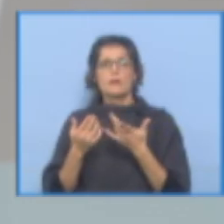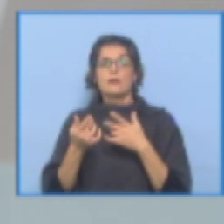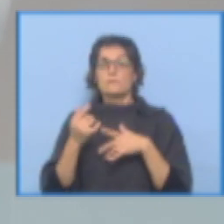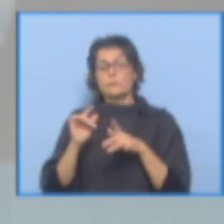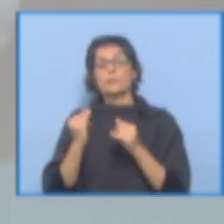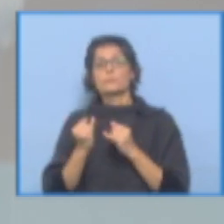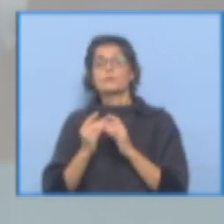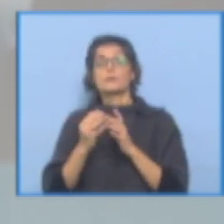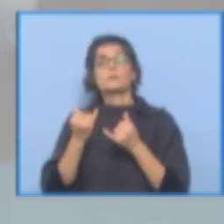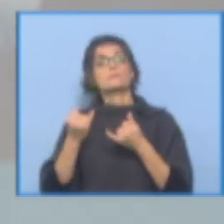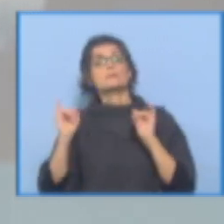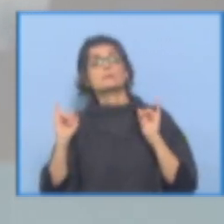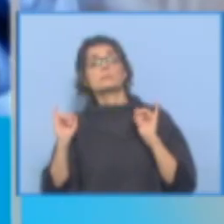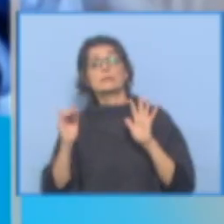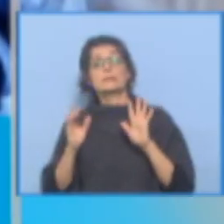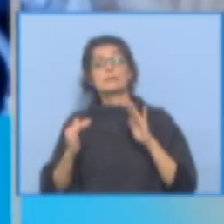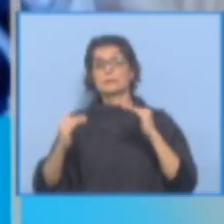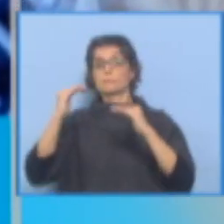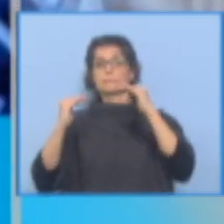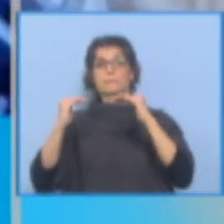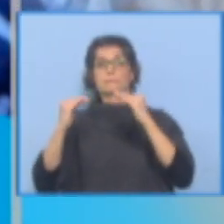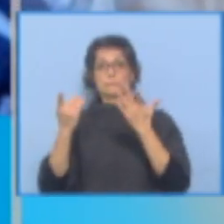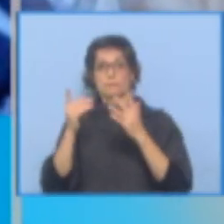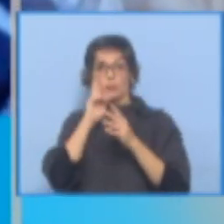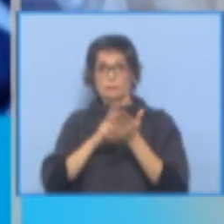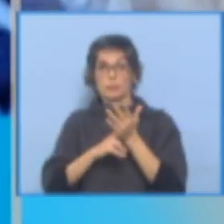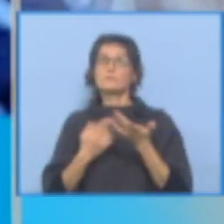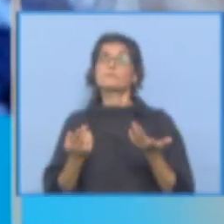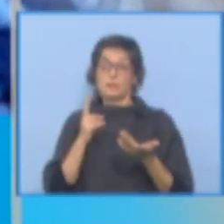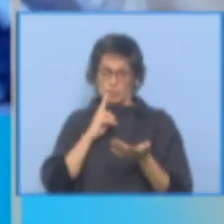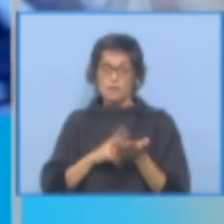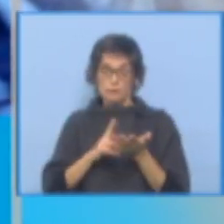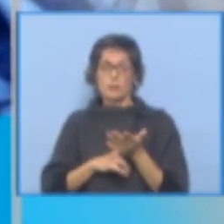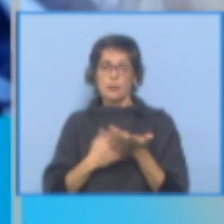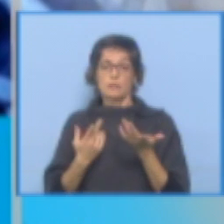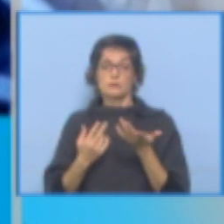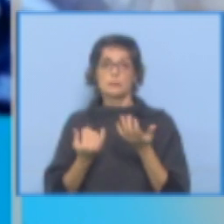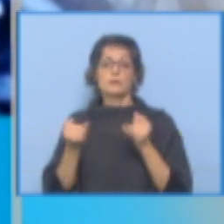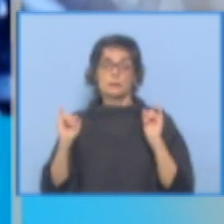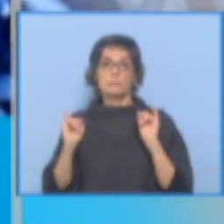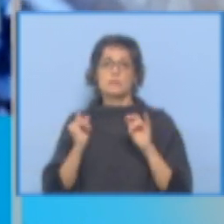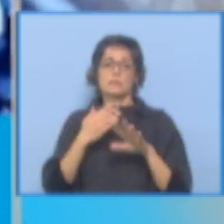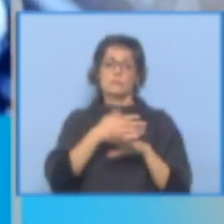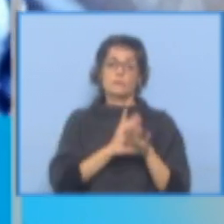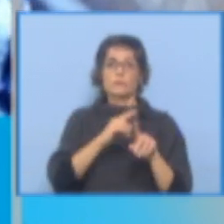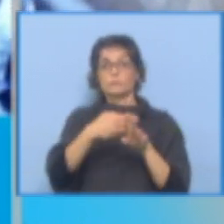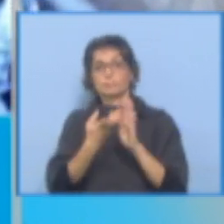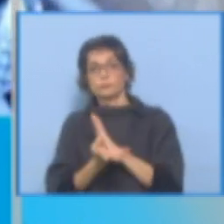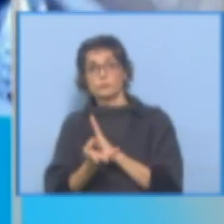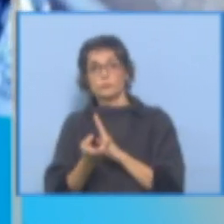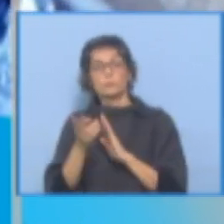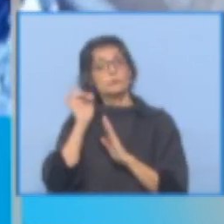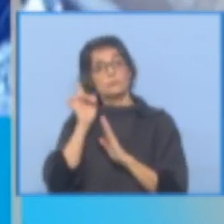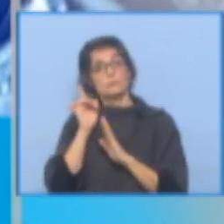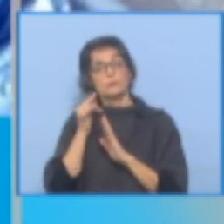partes, exatamente. Não é? É importante, deveria existir nos outros setores também e desse